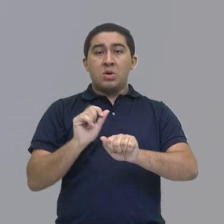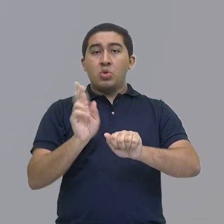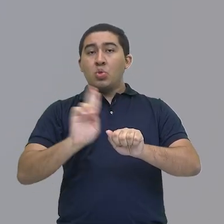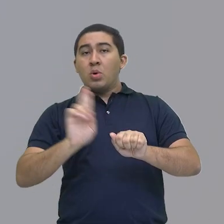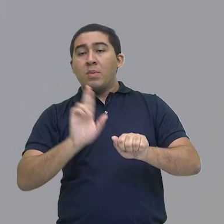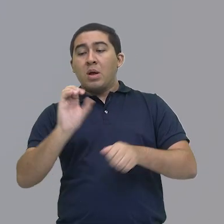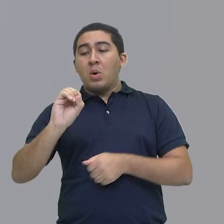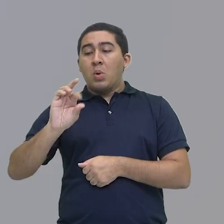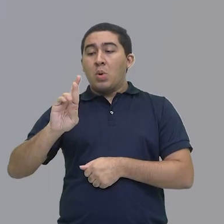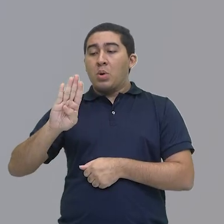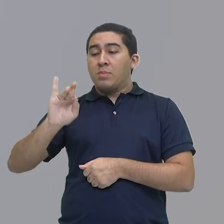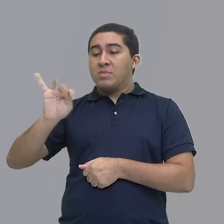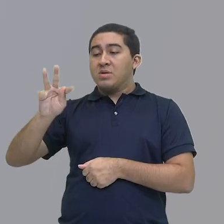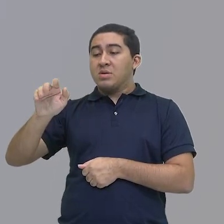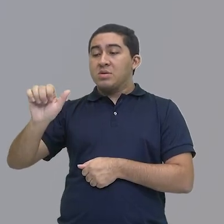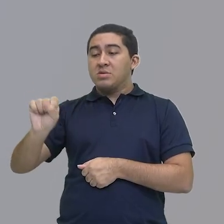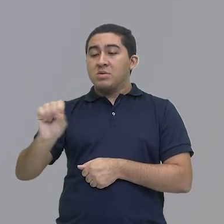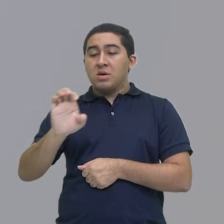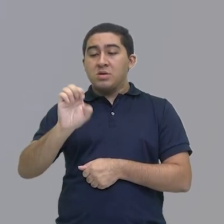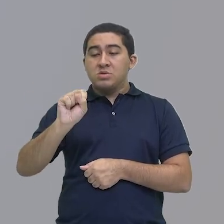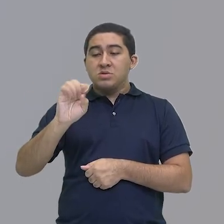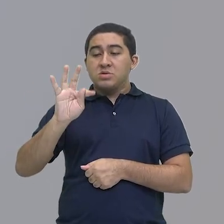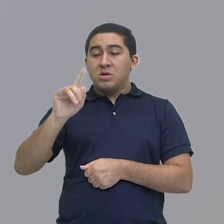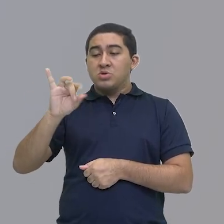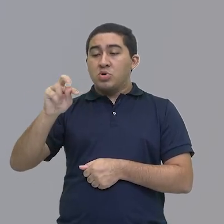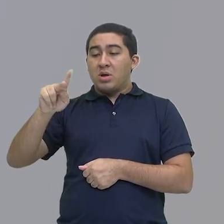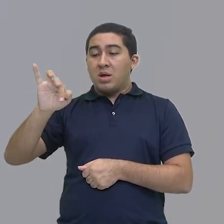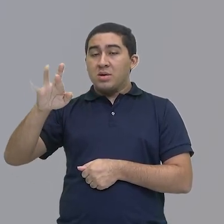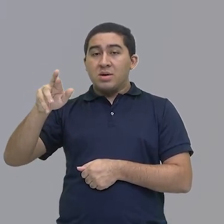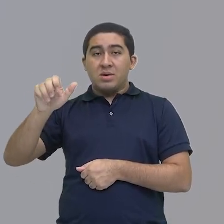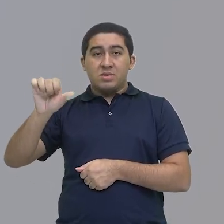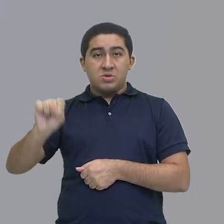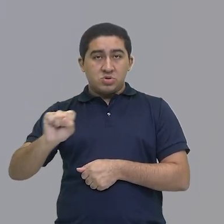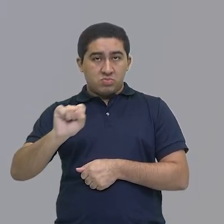de órbitas estacionárias, né? Os elétrons estão